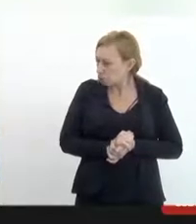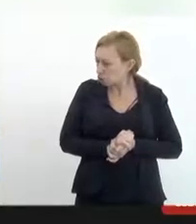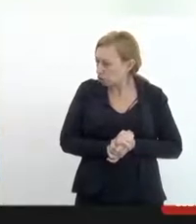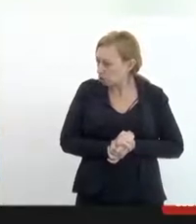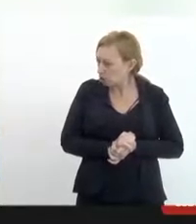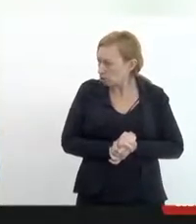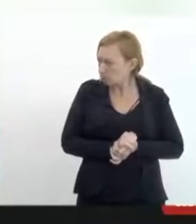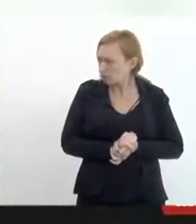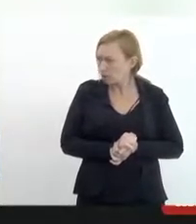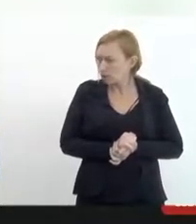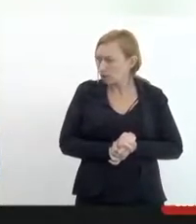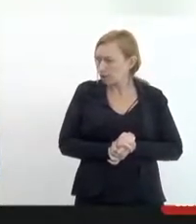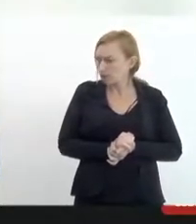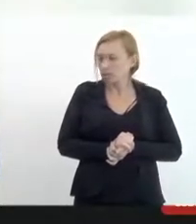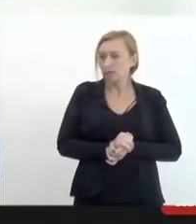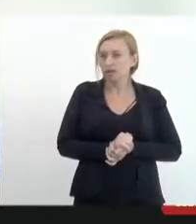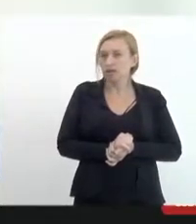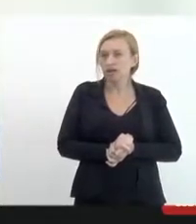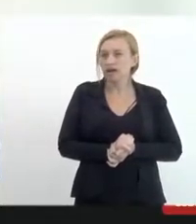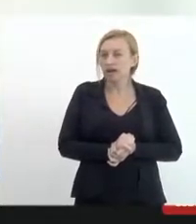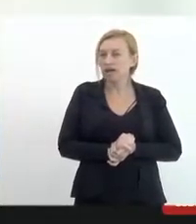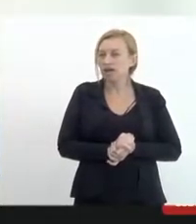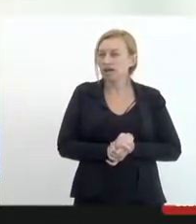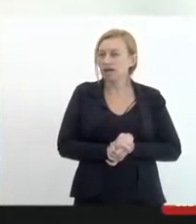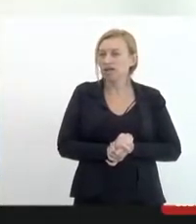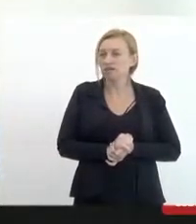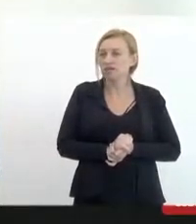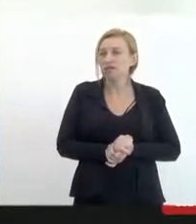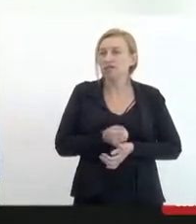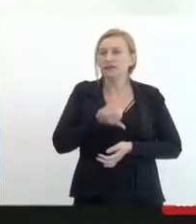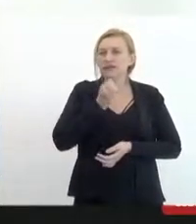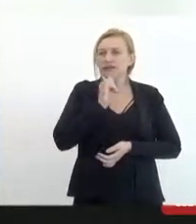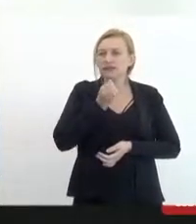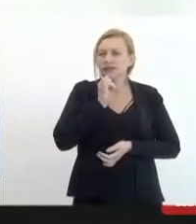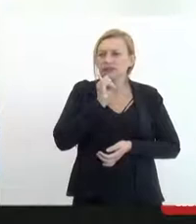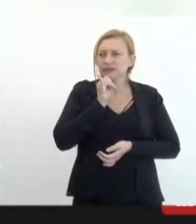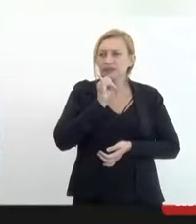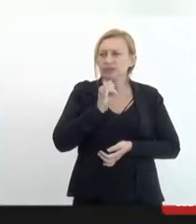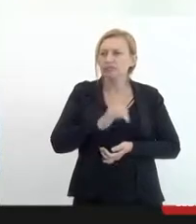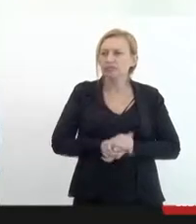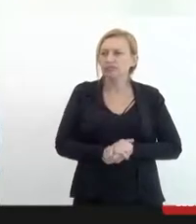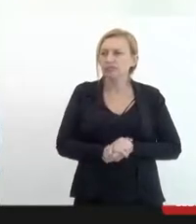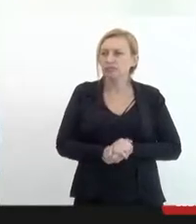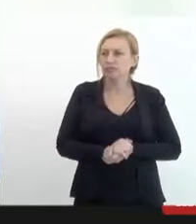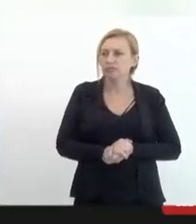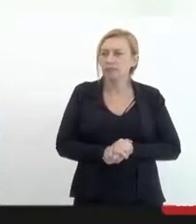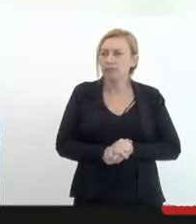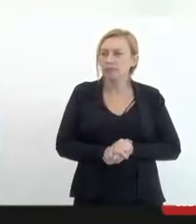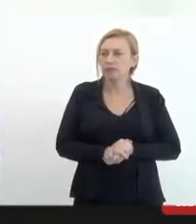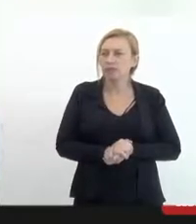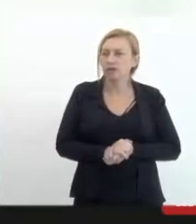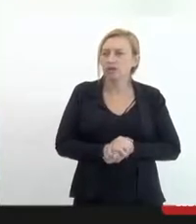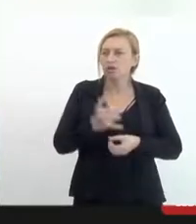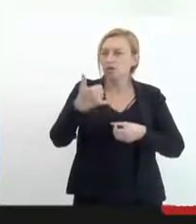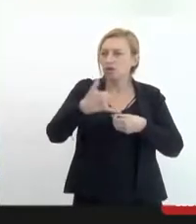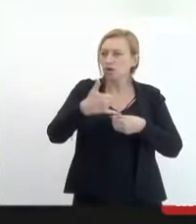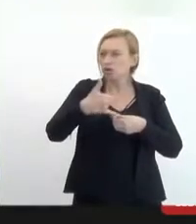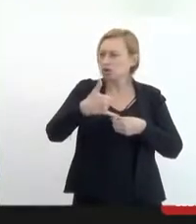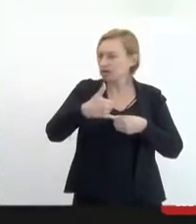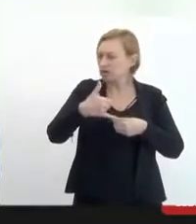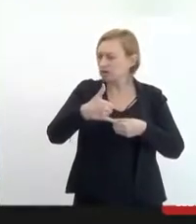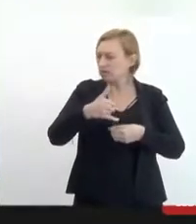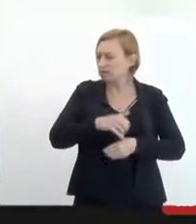pagas em bens, né? Por exemplo, o combustível, por